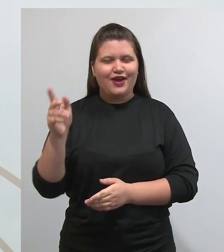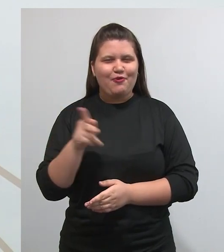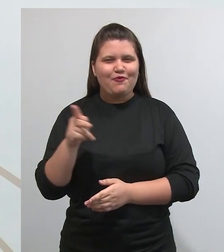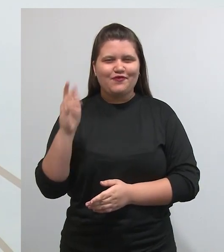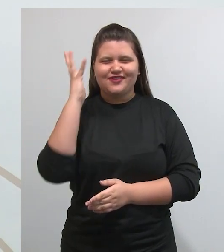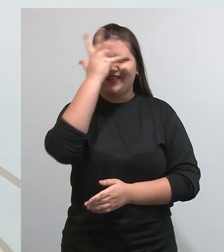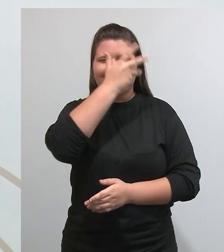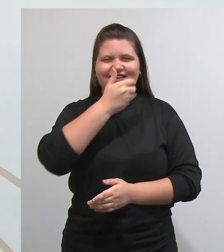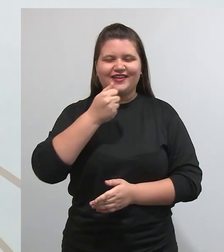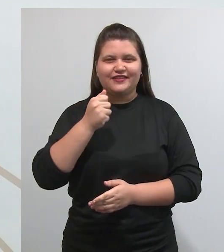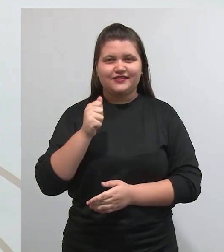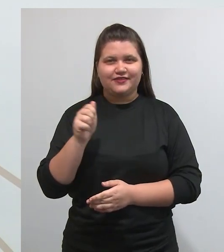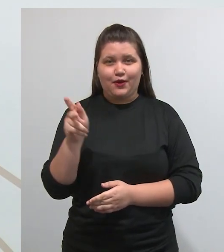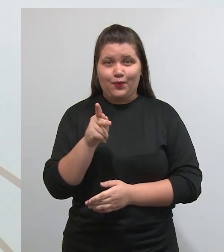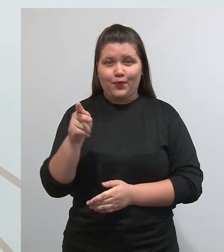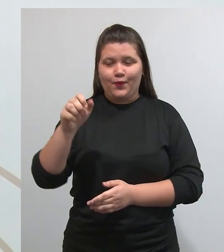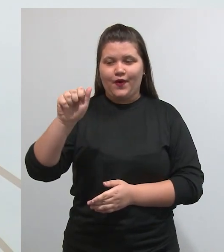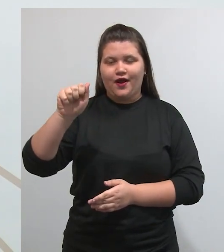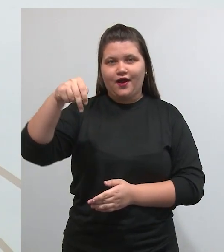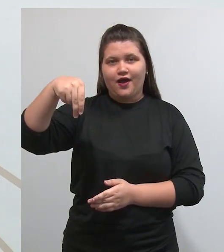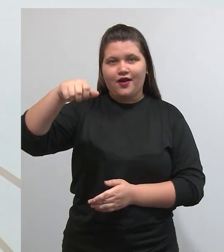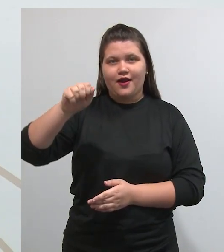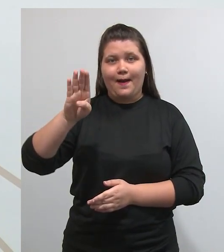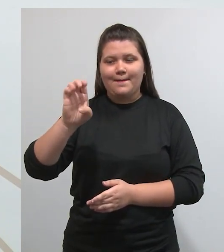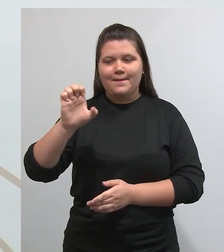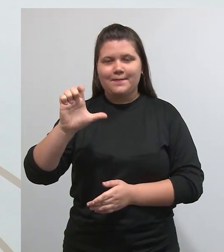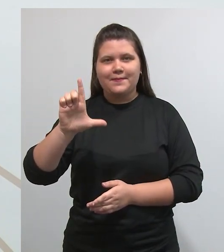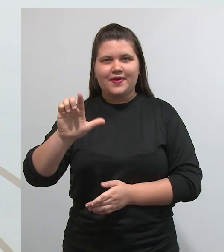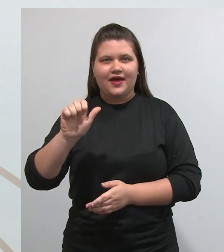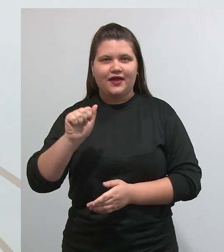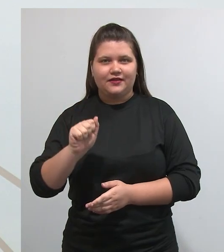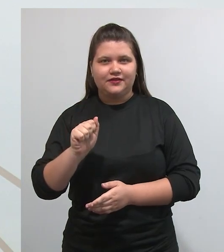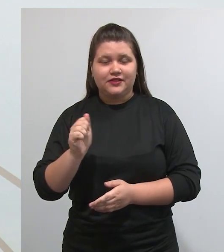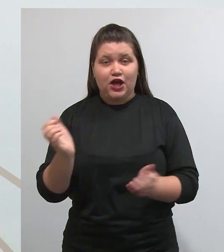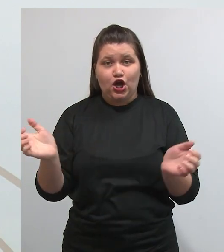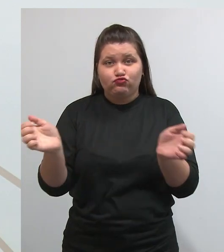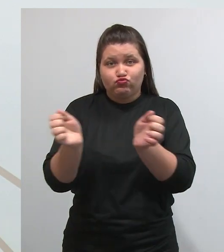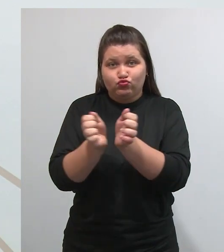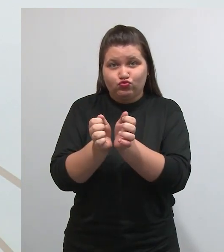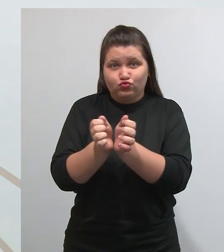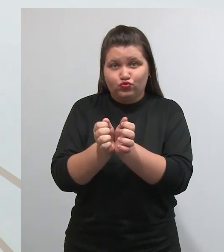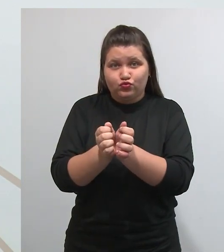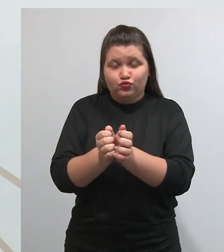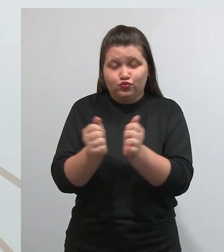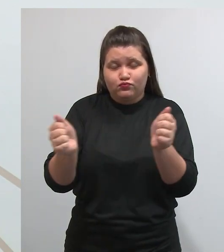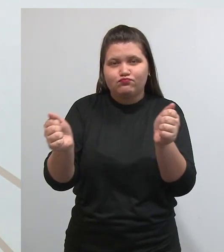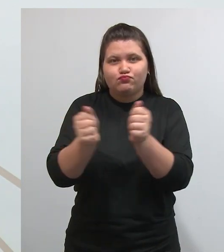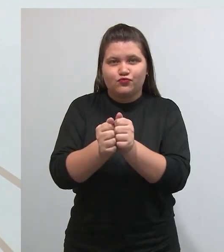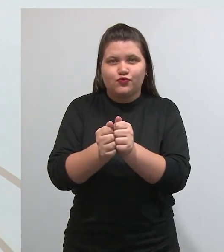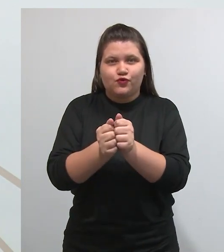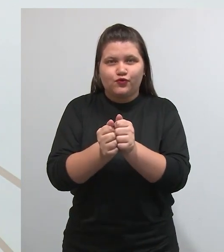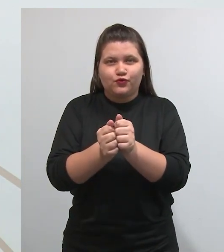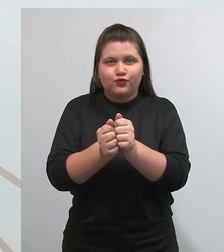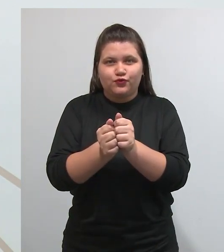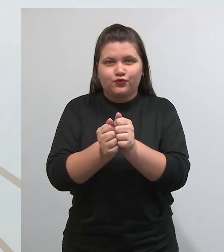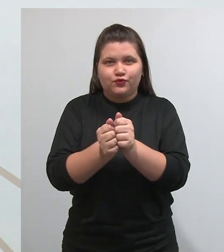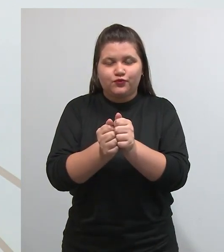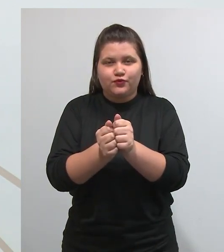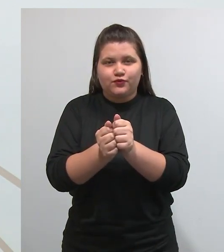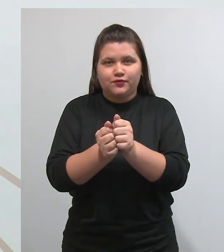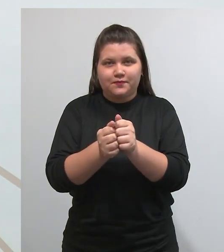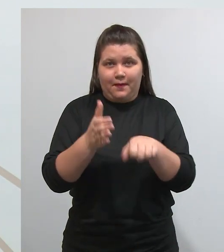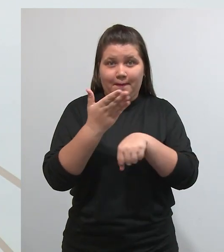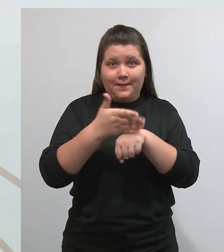Anabela Barbosa. Juntinhos estamos na jornada de práticas colaborativas de estudos em grupo, na série